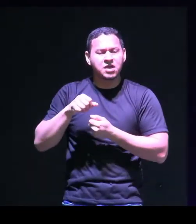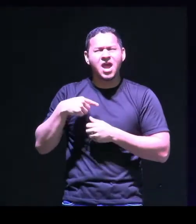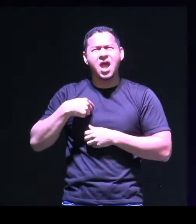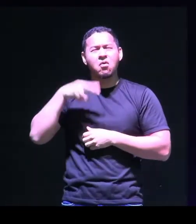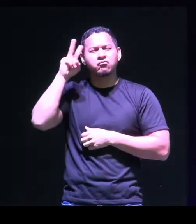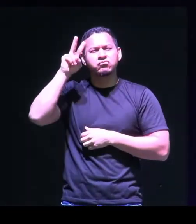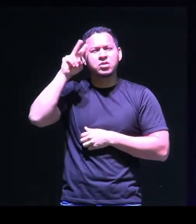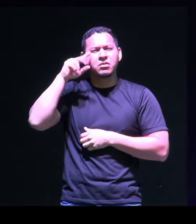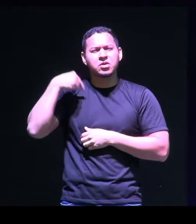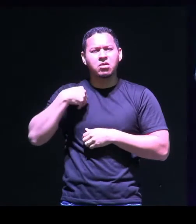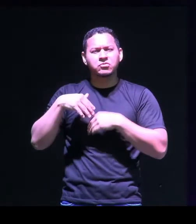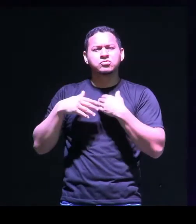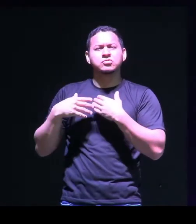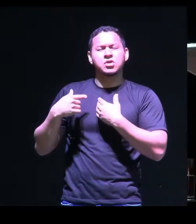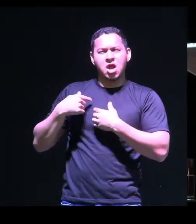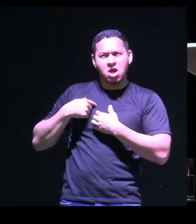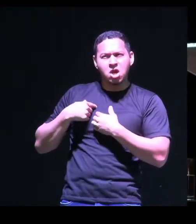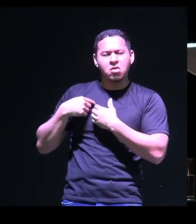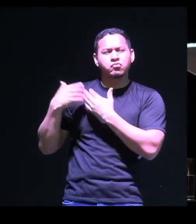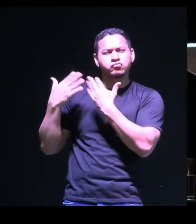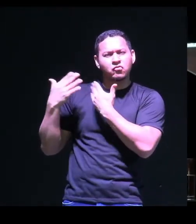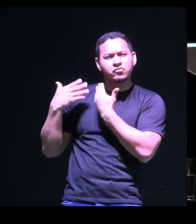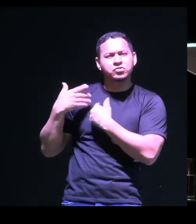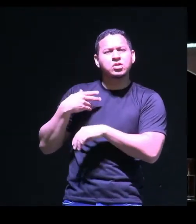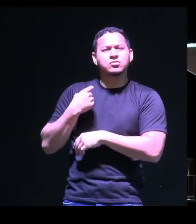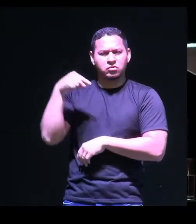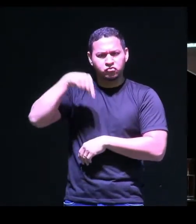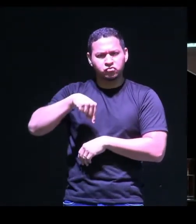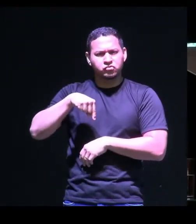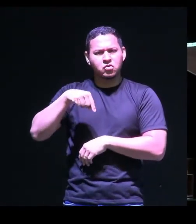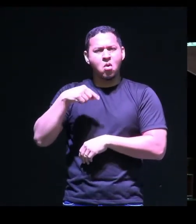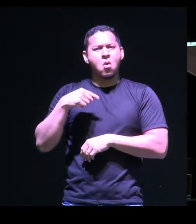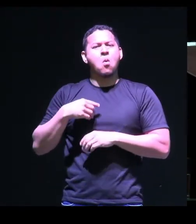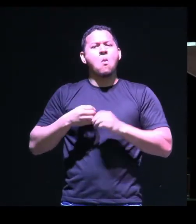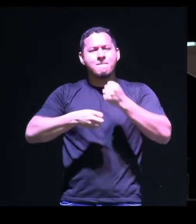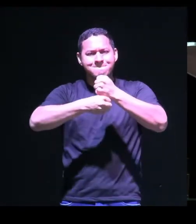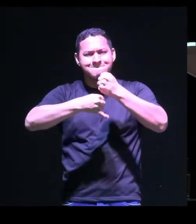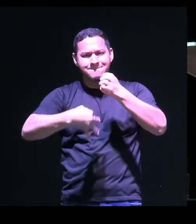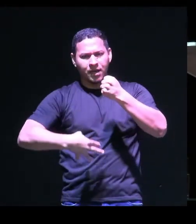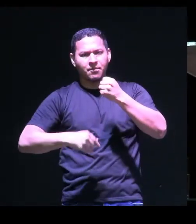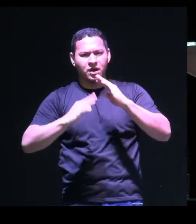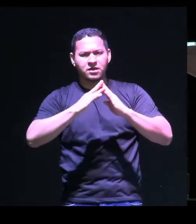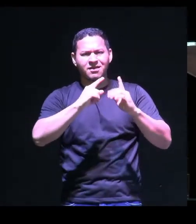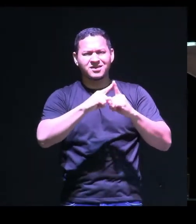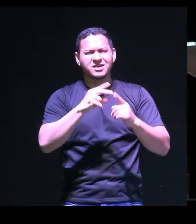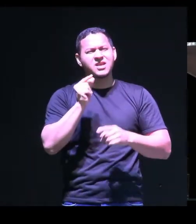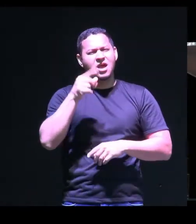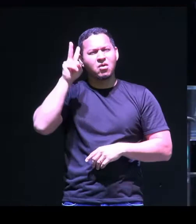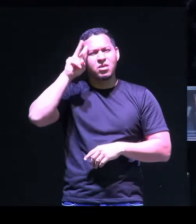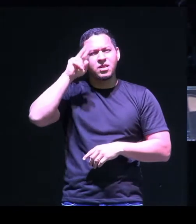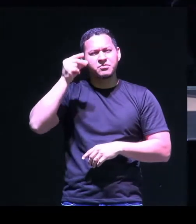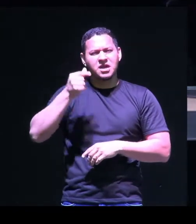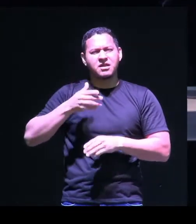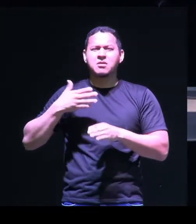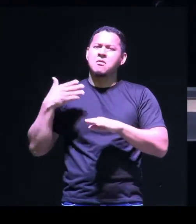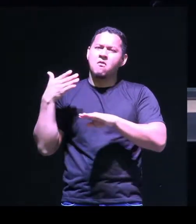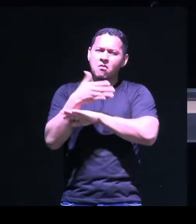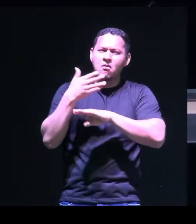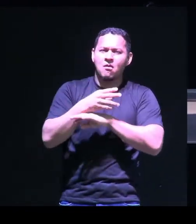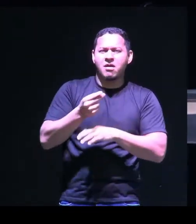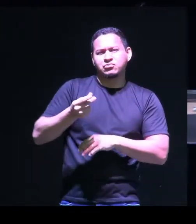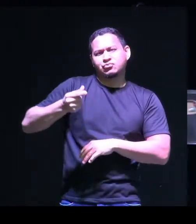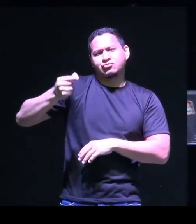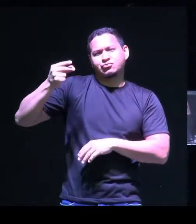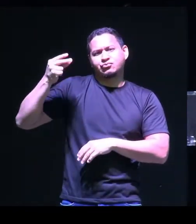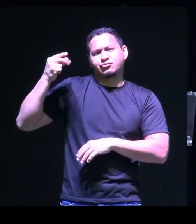eu ouvi uma conversa de um irmão aqui dentro da igreja. Ele nem está mais na nossa igreja faz anos. Mas aquele